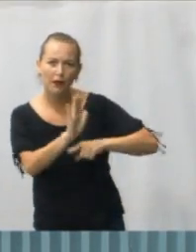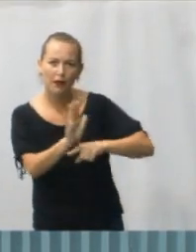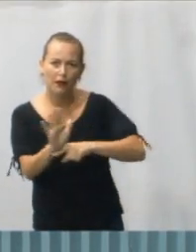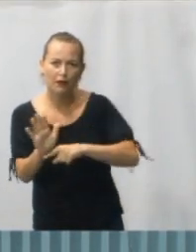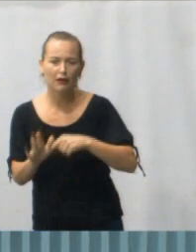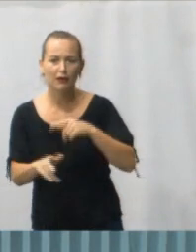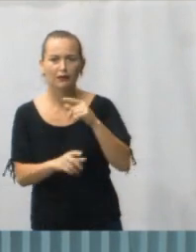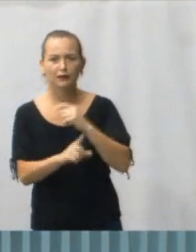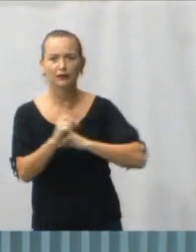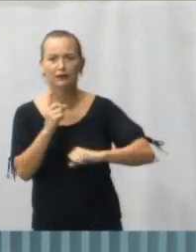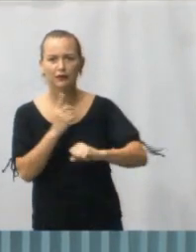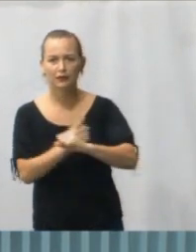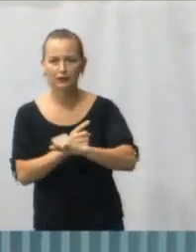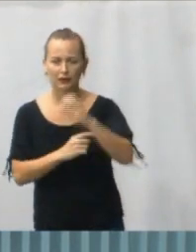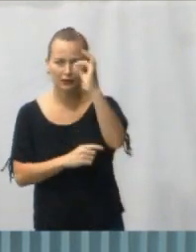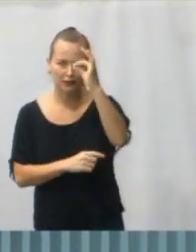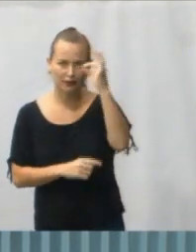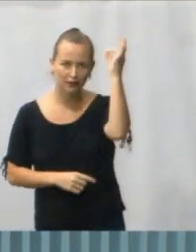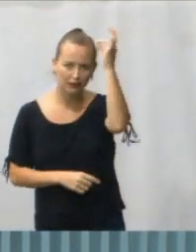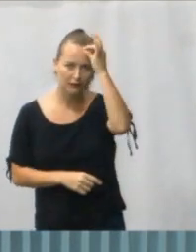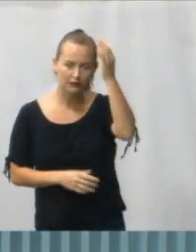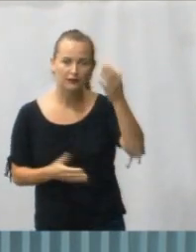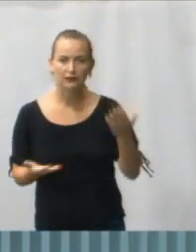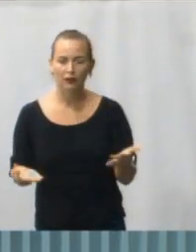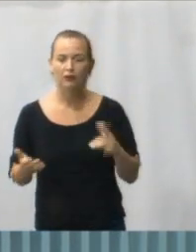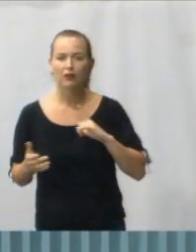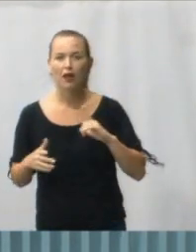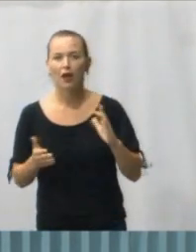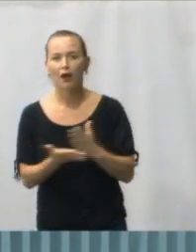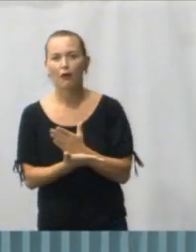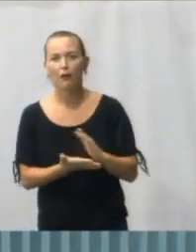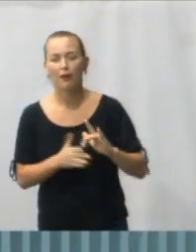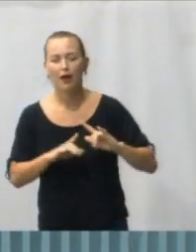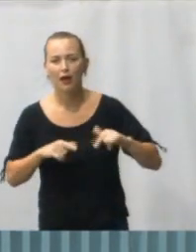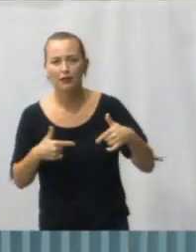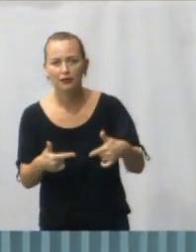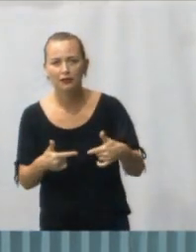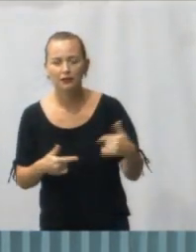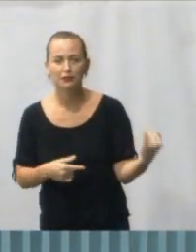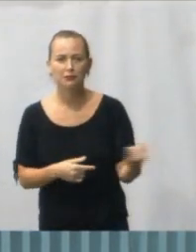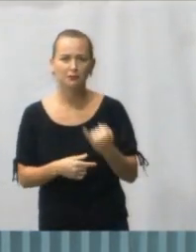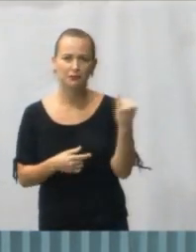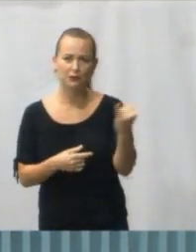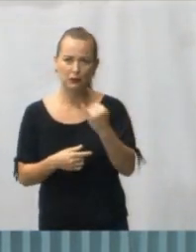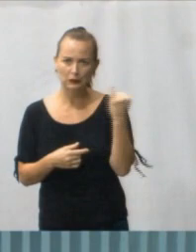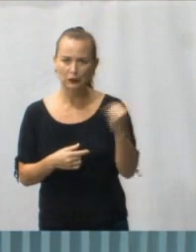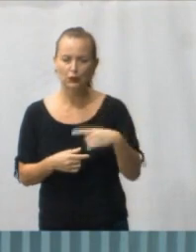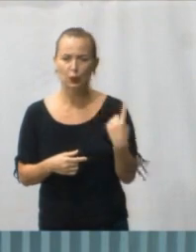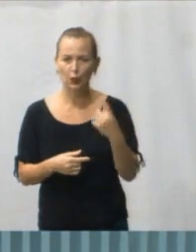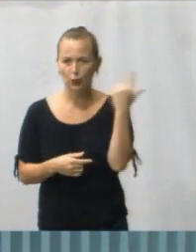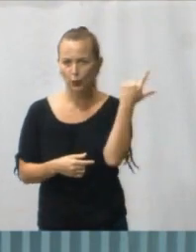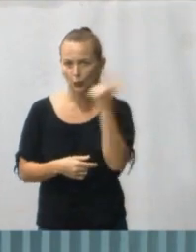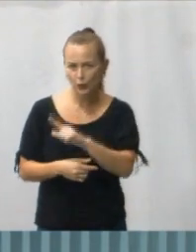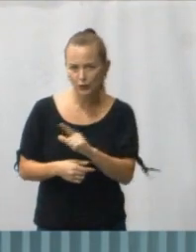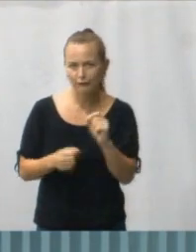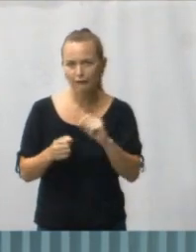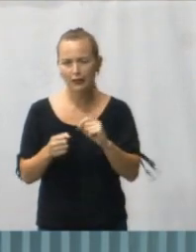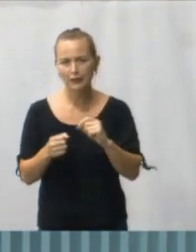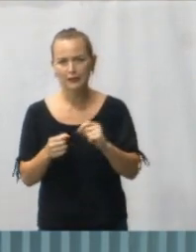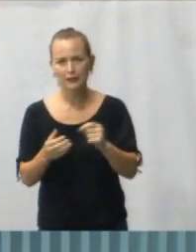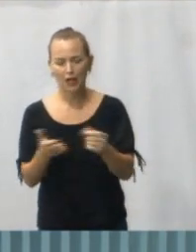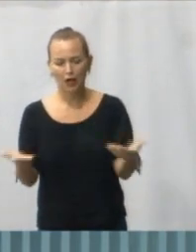algumas ações importantes nós conseguimos realizar nesse período de recesso. Recesso para alguns,